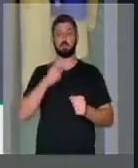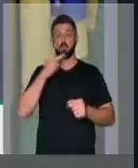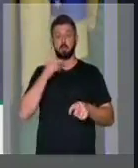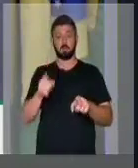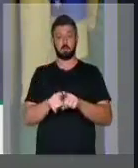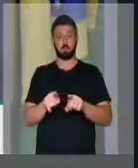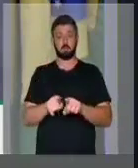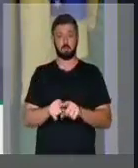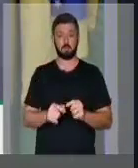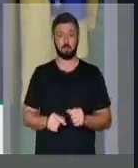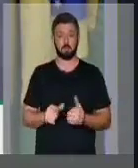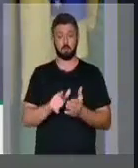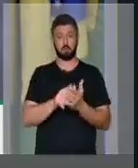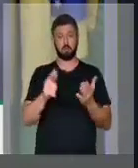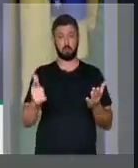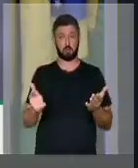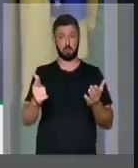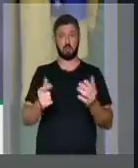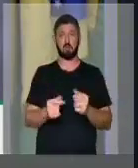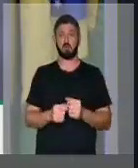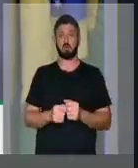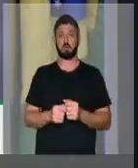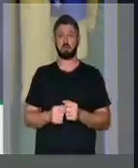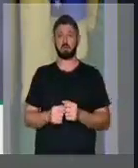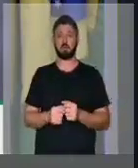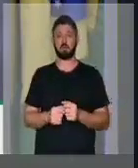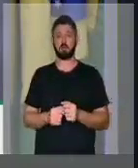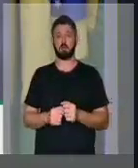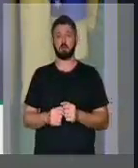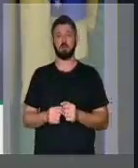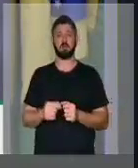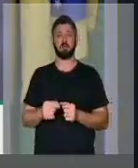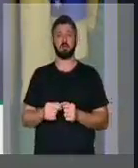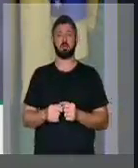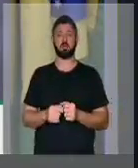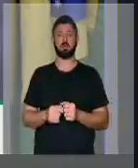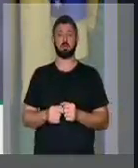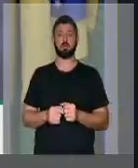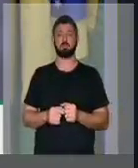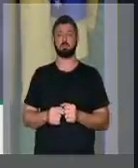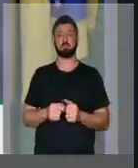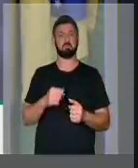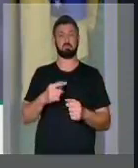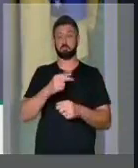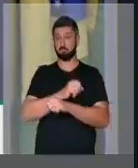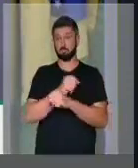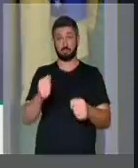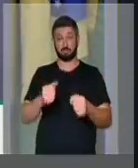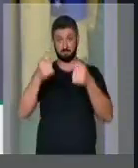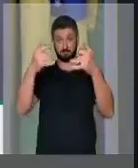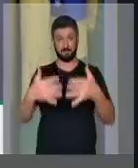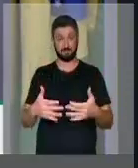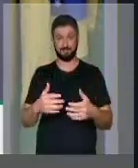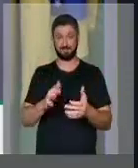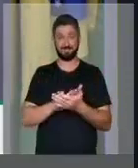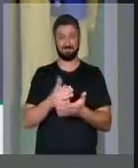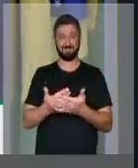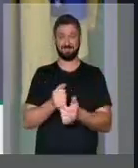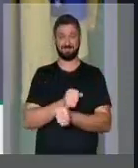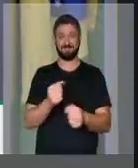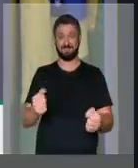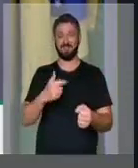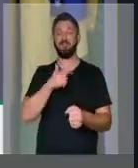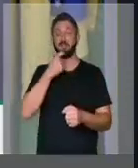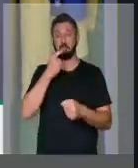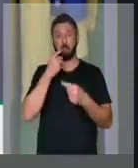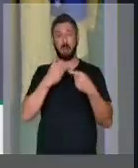ressaltar que o jornal brasileiro, se não me engano, o Jornal Globo, de Recorte agora, destacou uma